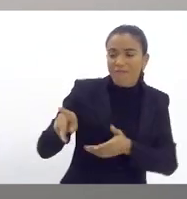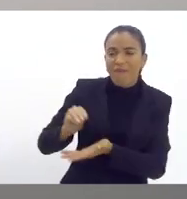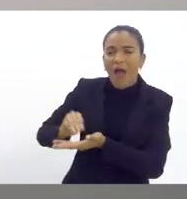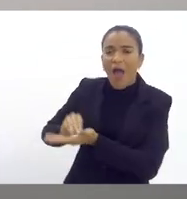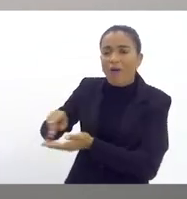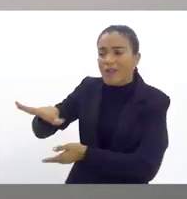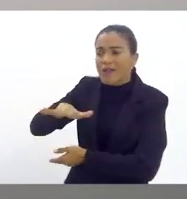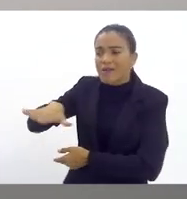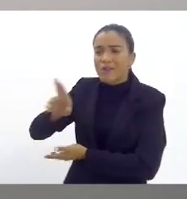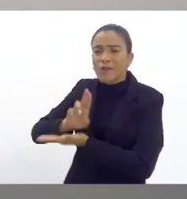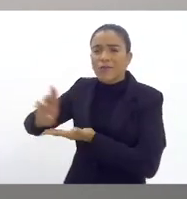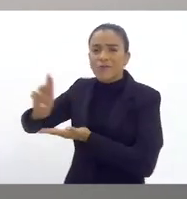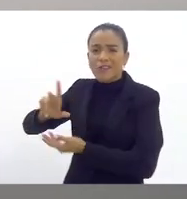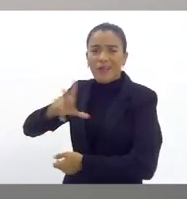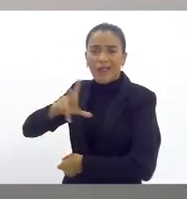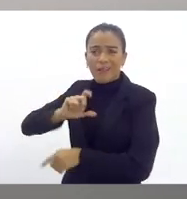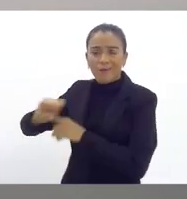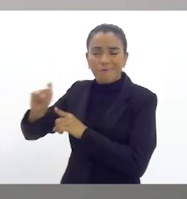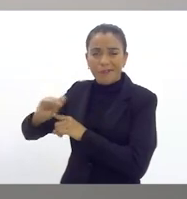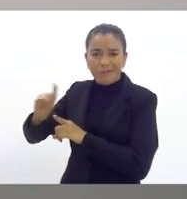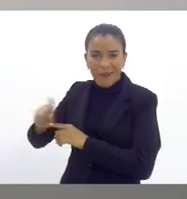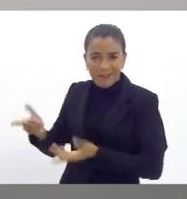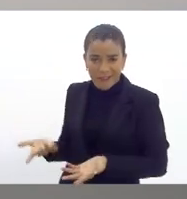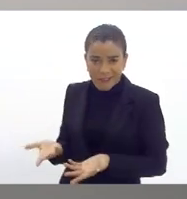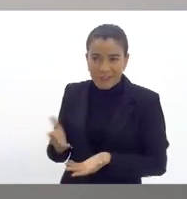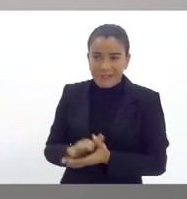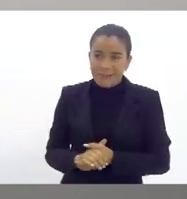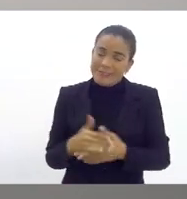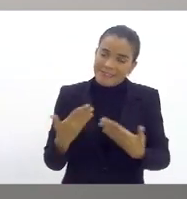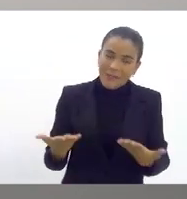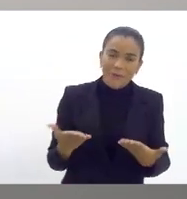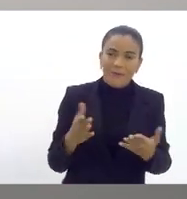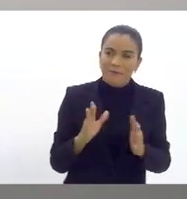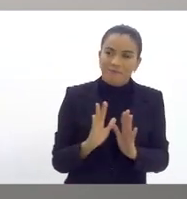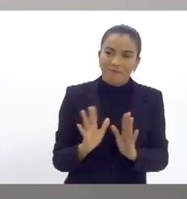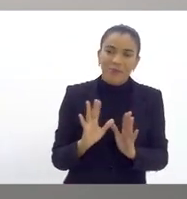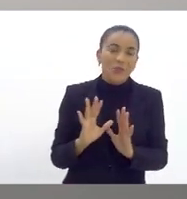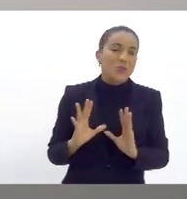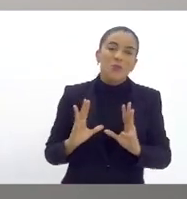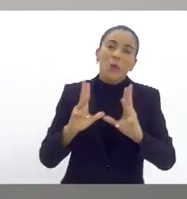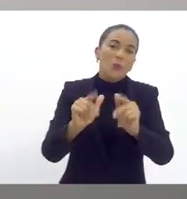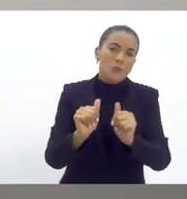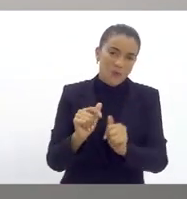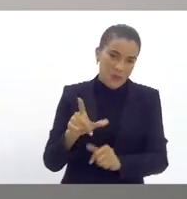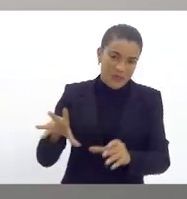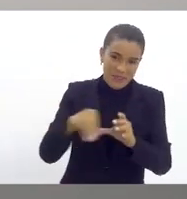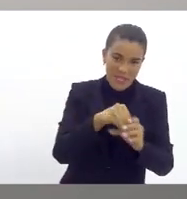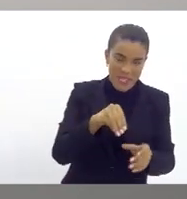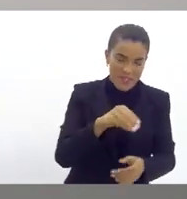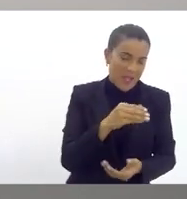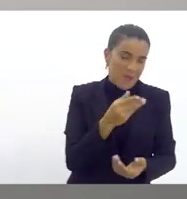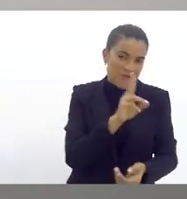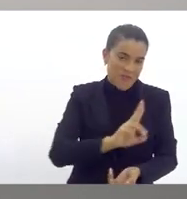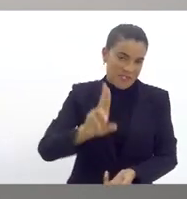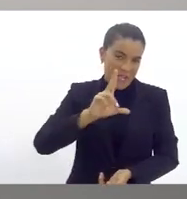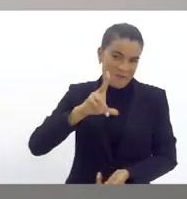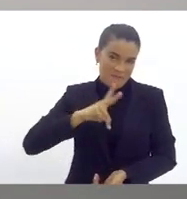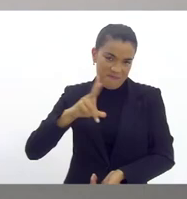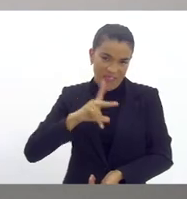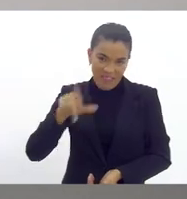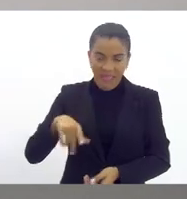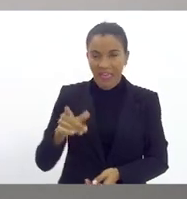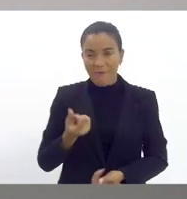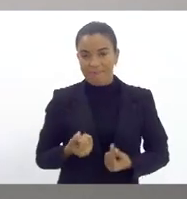universidades privadas e que também Enfim nem todo mundo que tá na universidade privada é filhinho e filhinha de papai